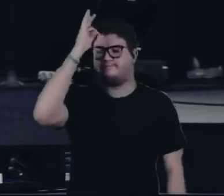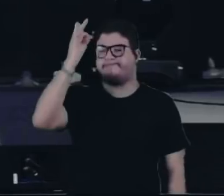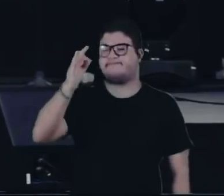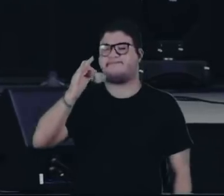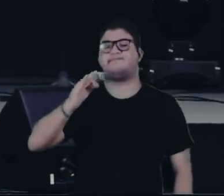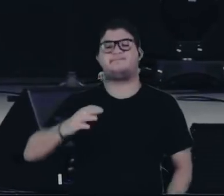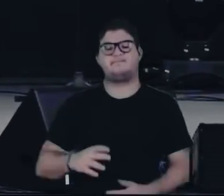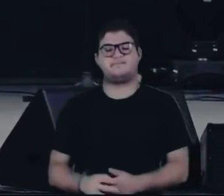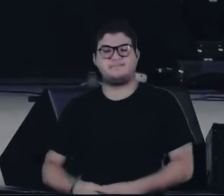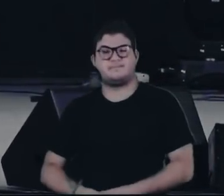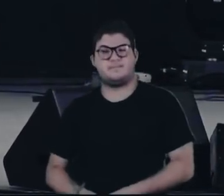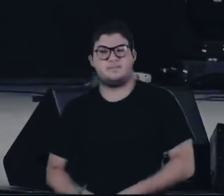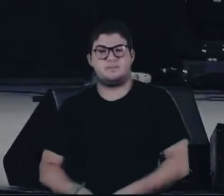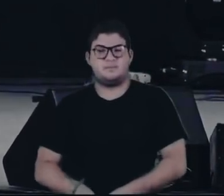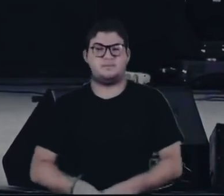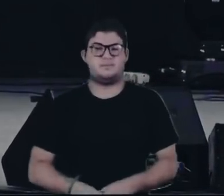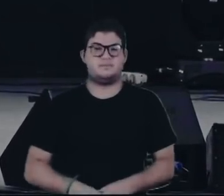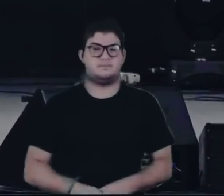talento.